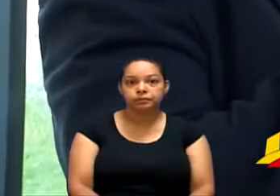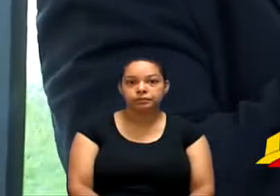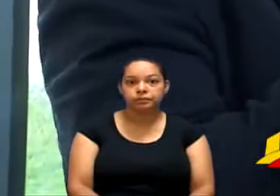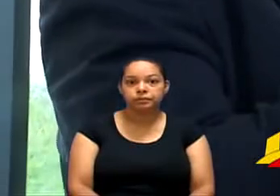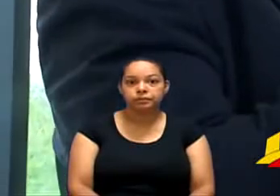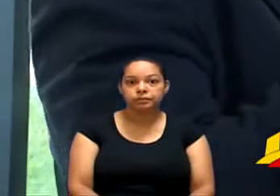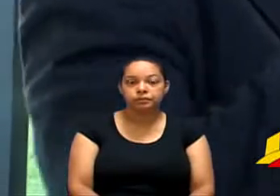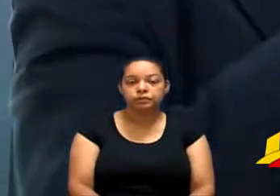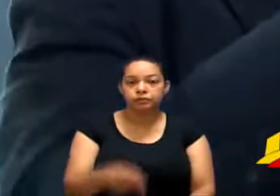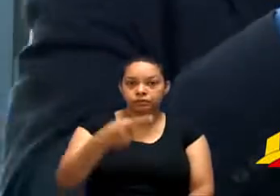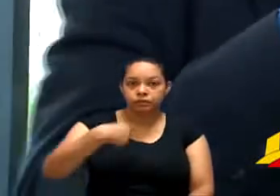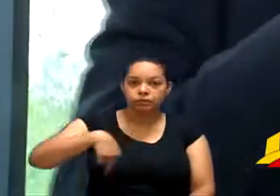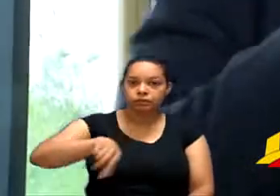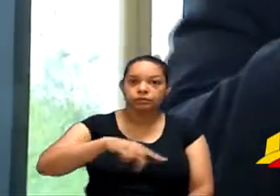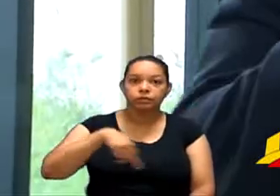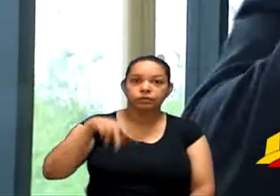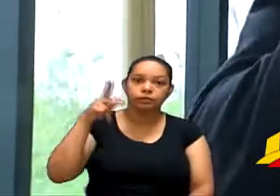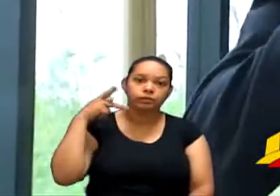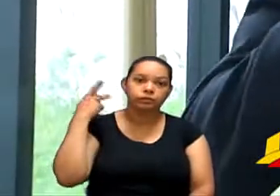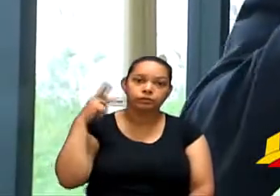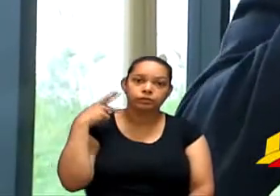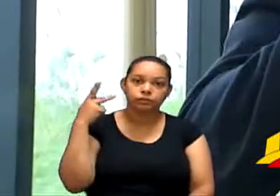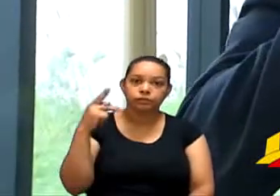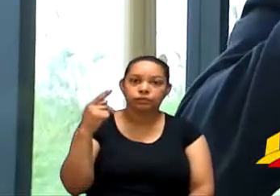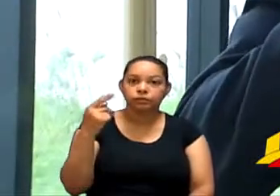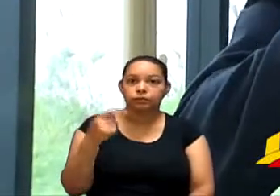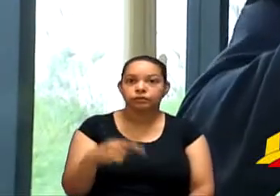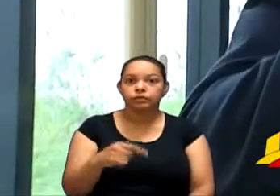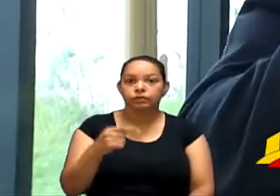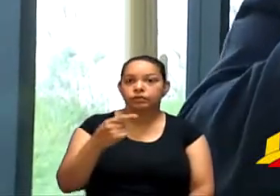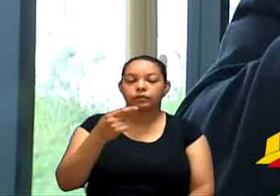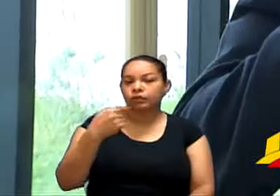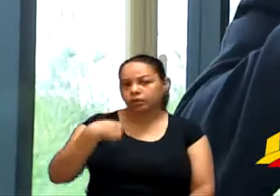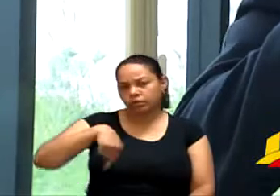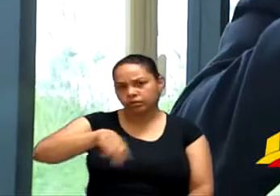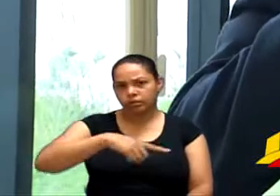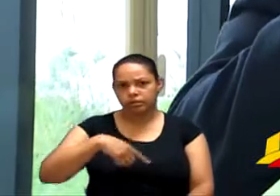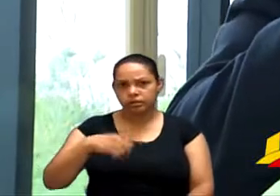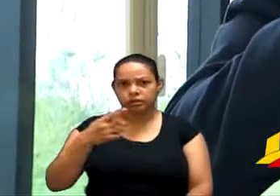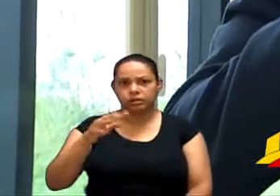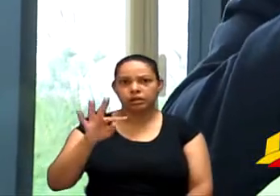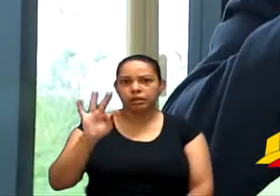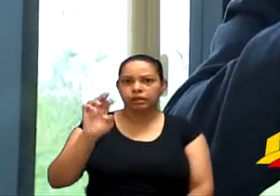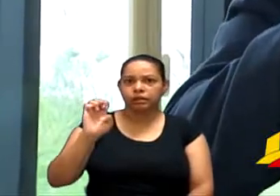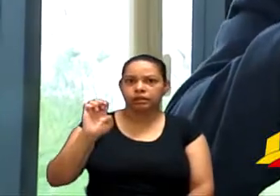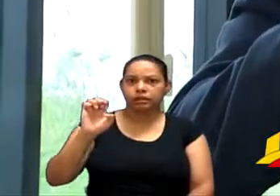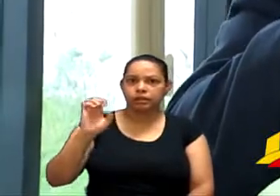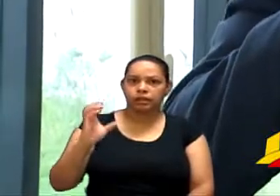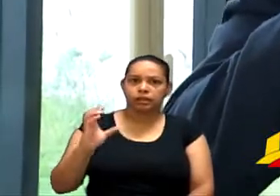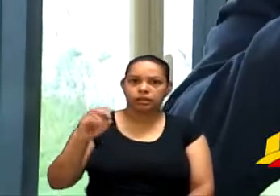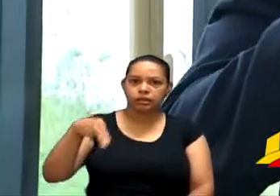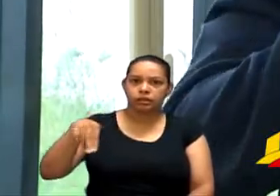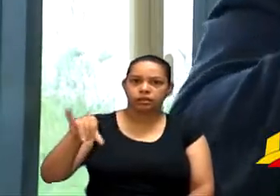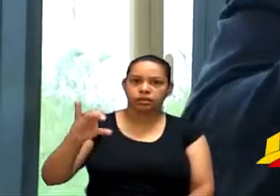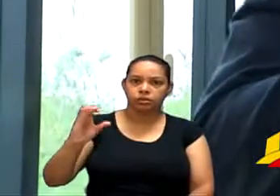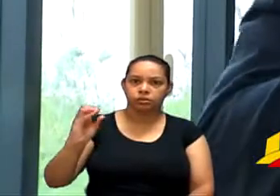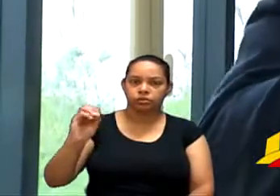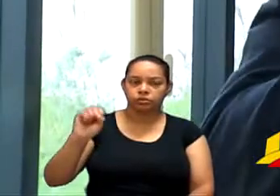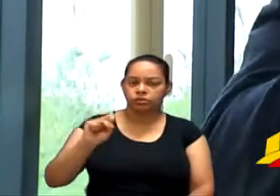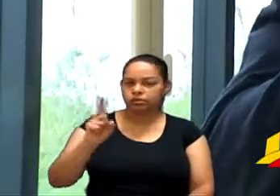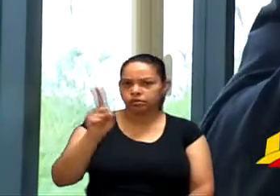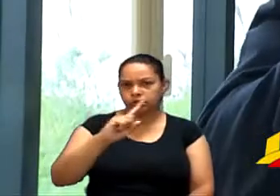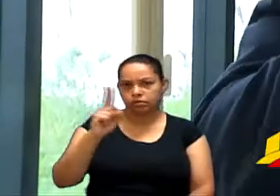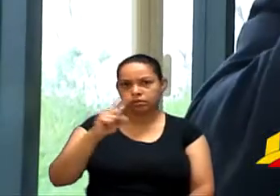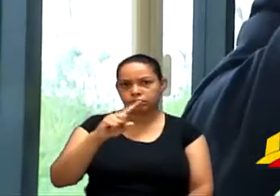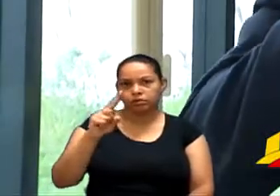nós vereadores que somos não Somos técnicos e nem temos a obrigação de sermos Porque tem toda